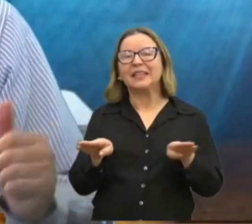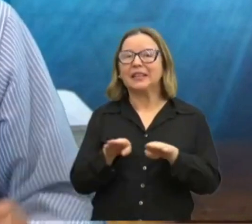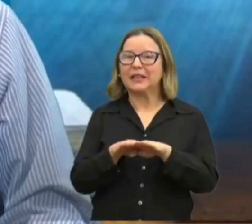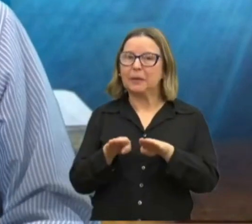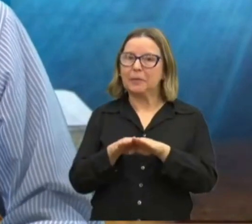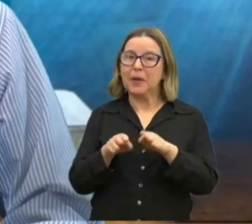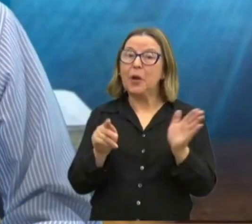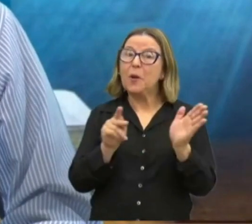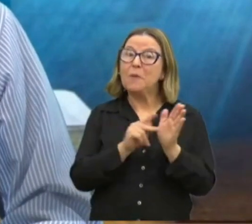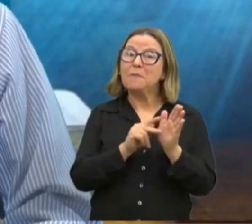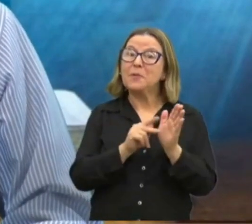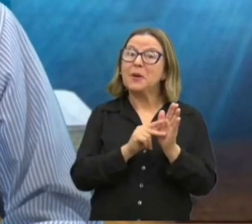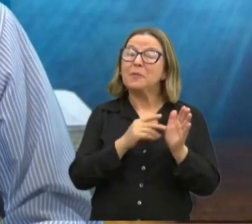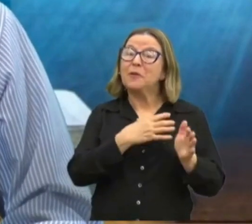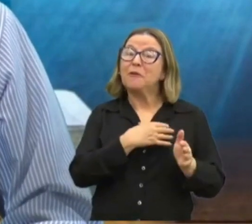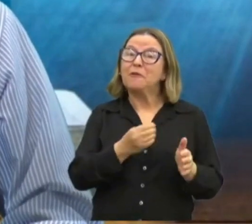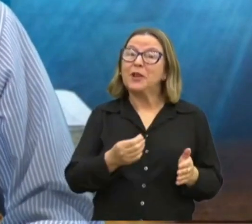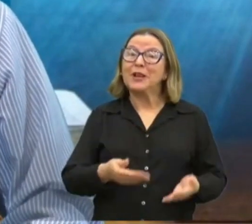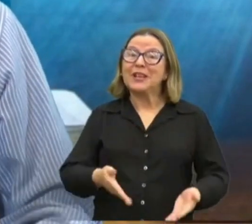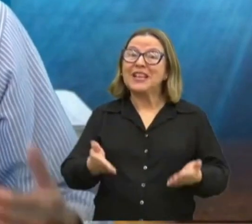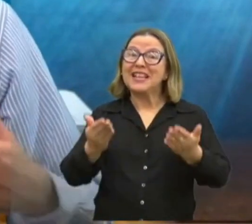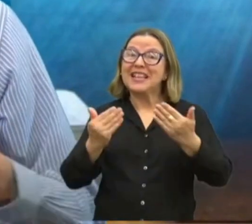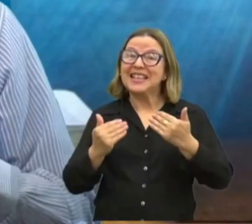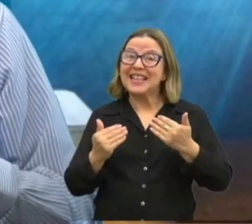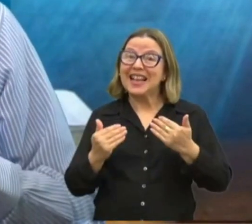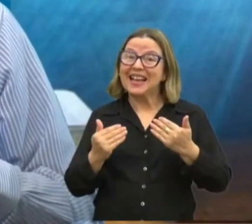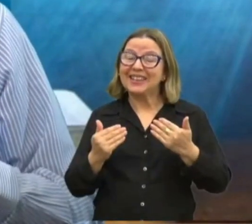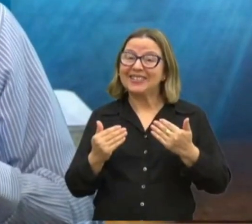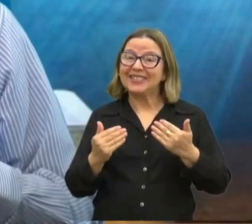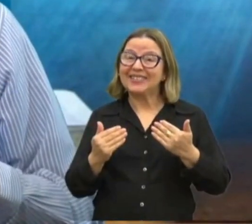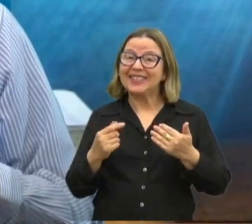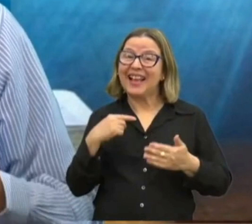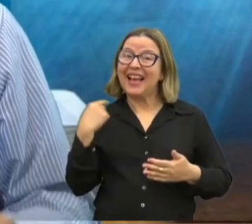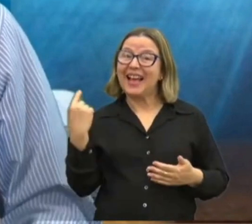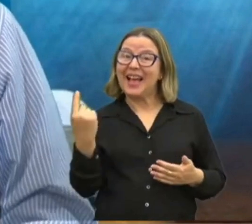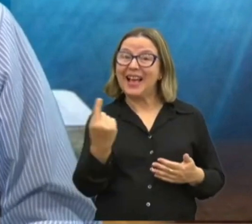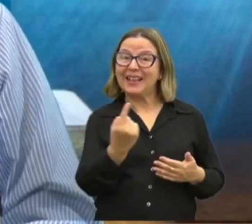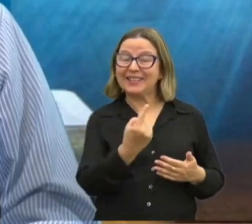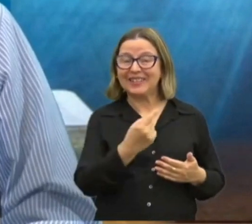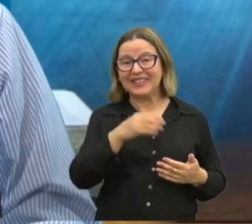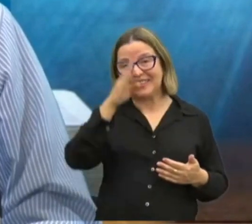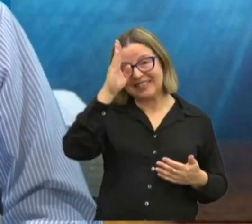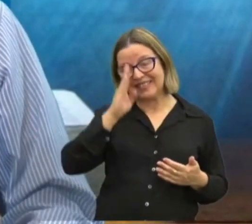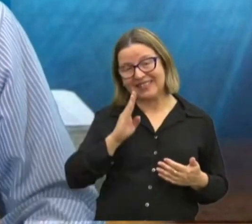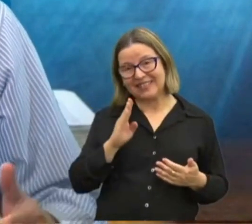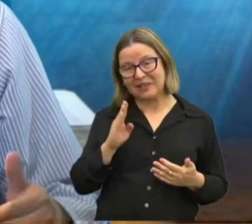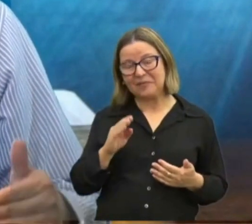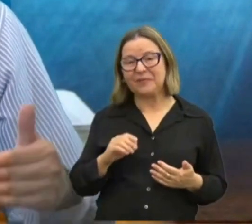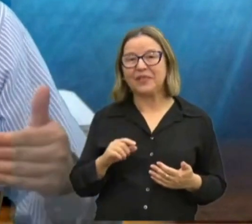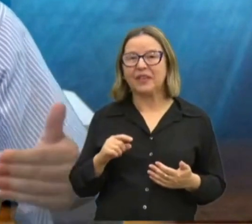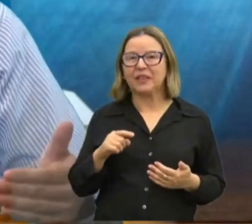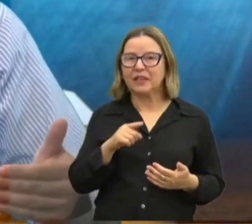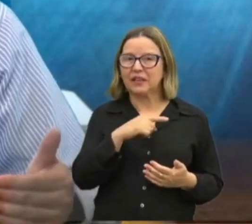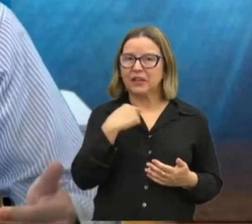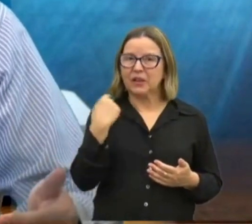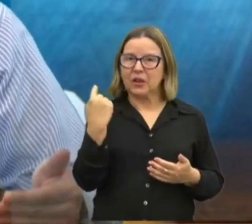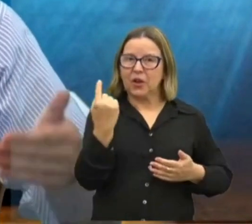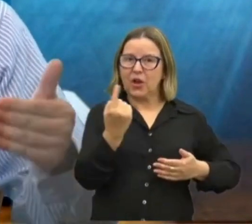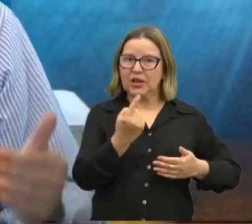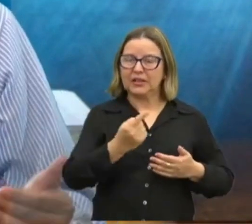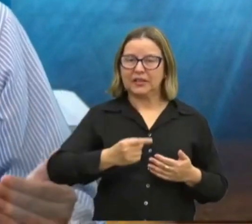dado graciosamente. Nós não merecíamos a morte de Jesus Cristo. Nós não merecíamos